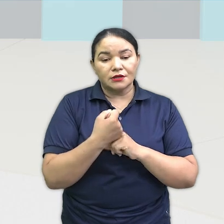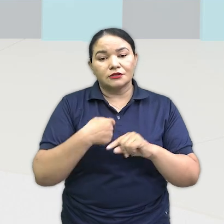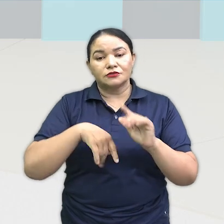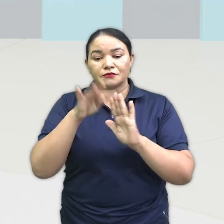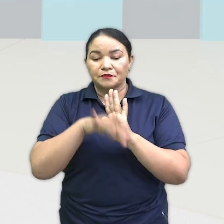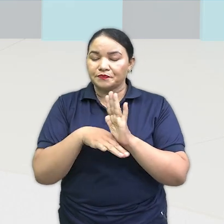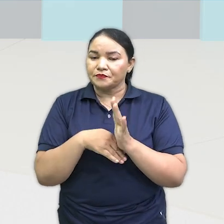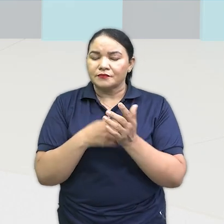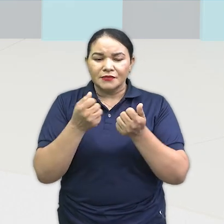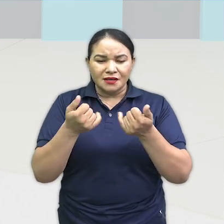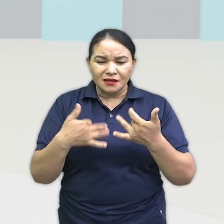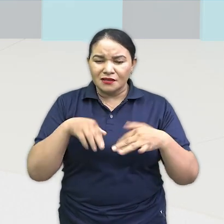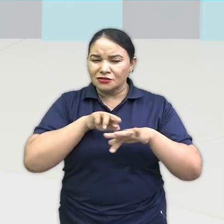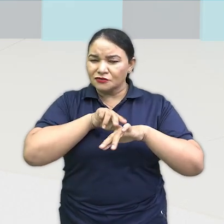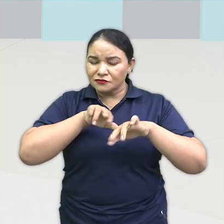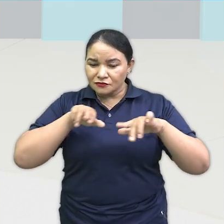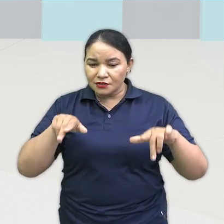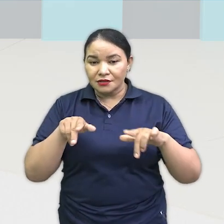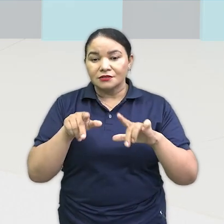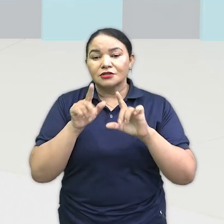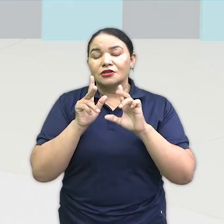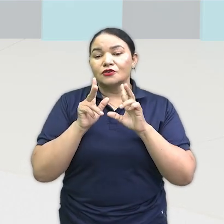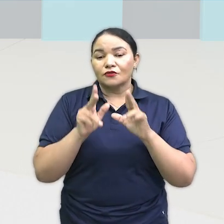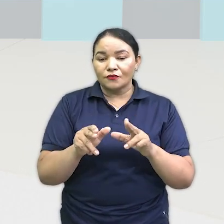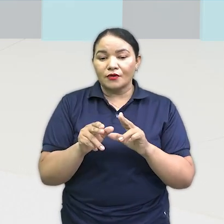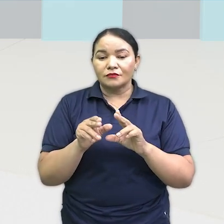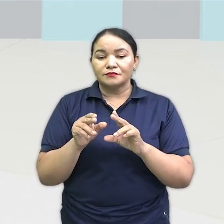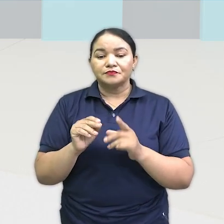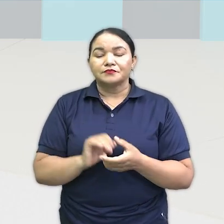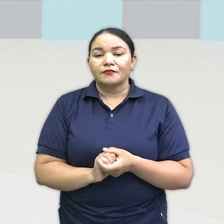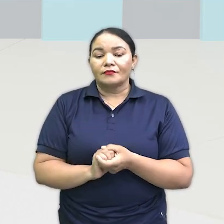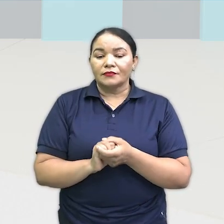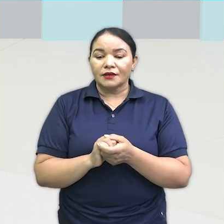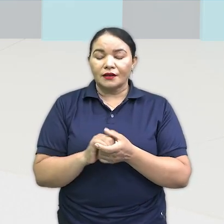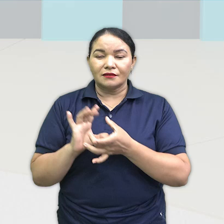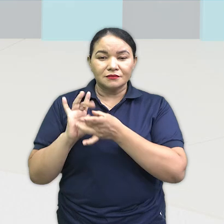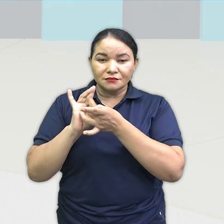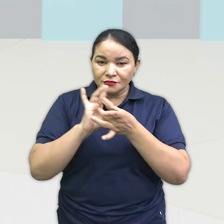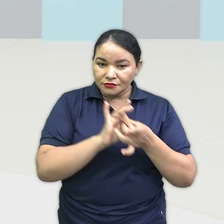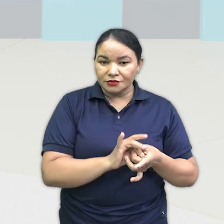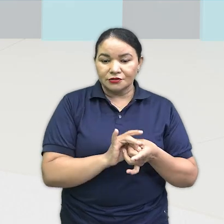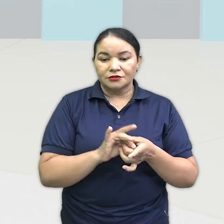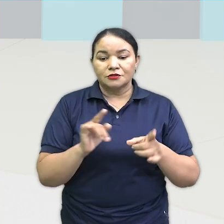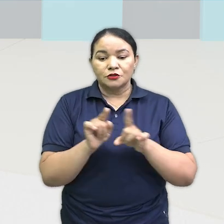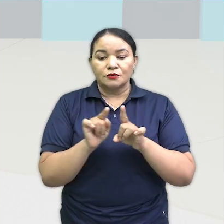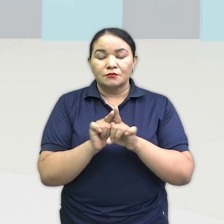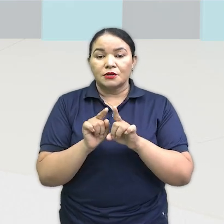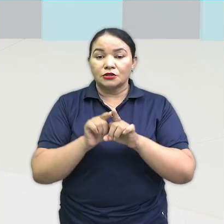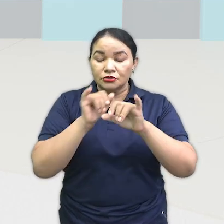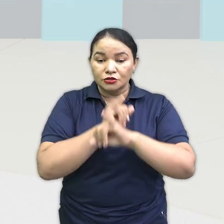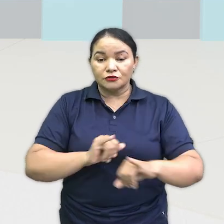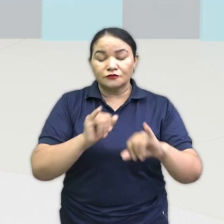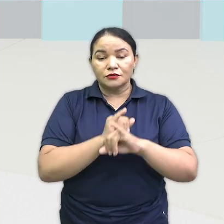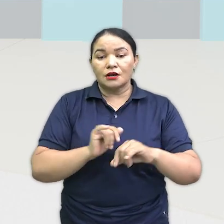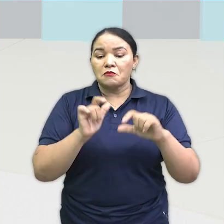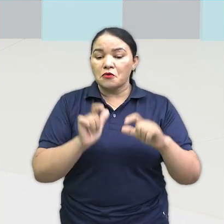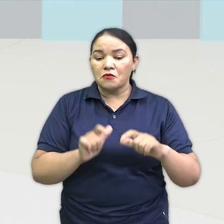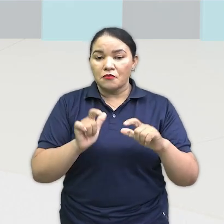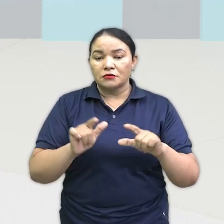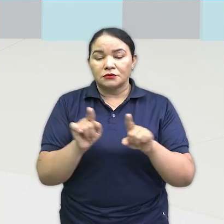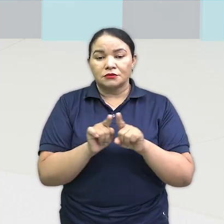Esse é o contexto, é como se fosse o plano de fundo, né? O background. Onde está sendo divulgado? Em qual ambiente? É no